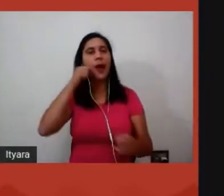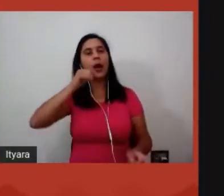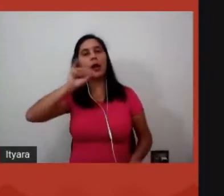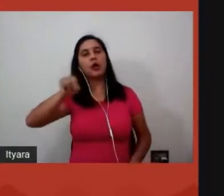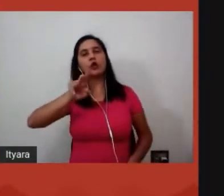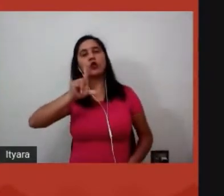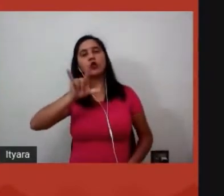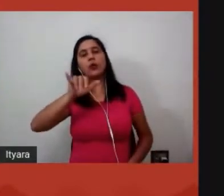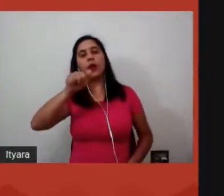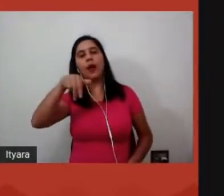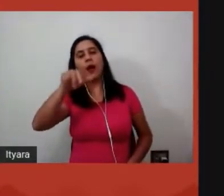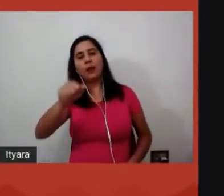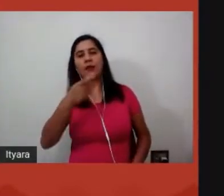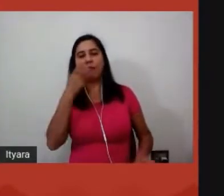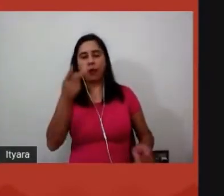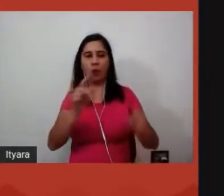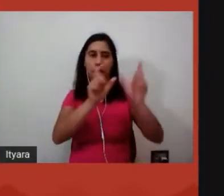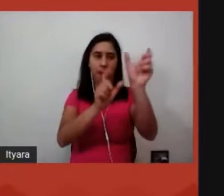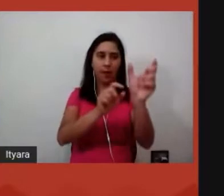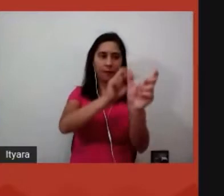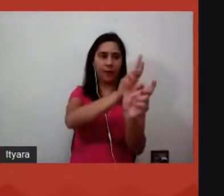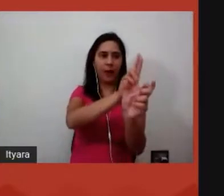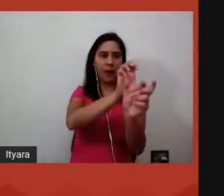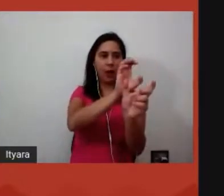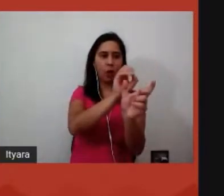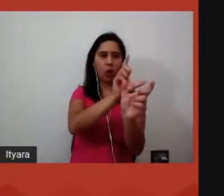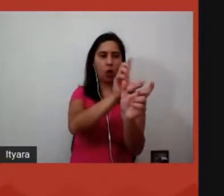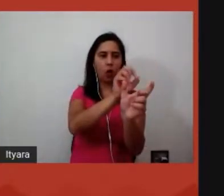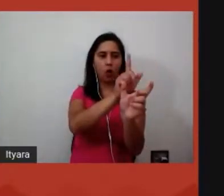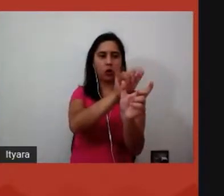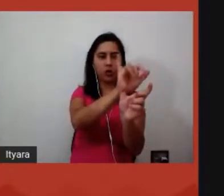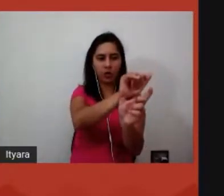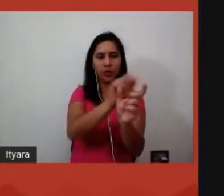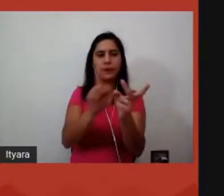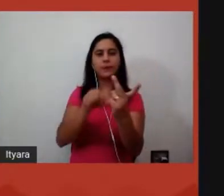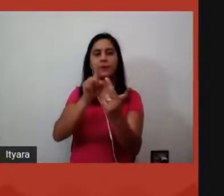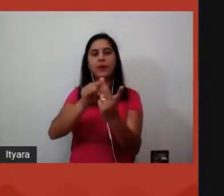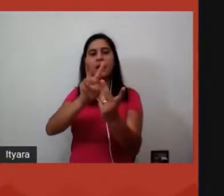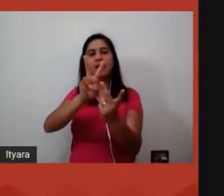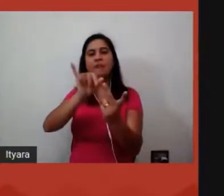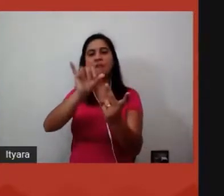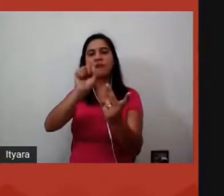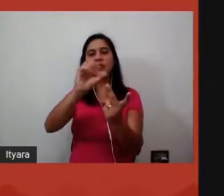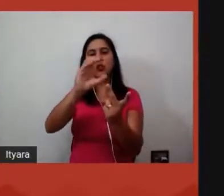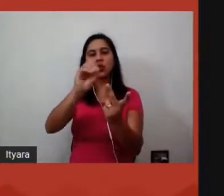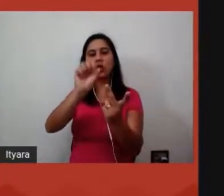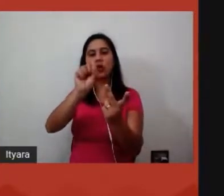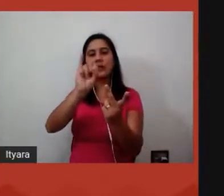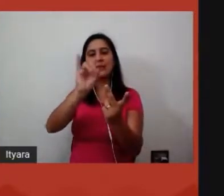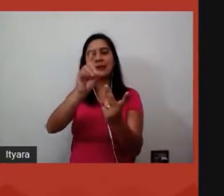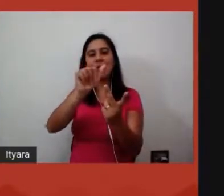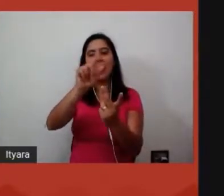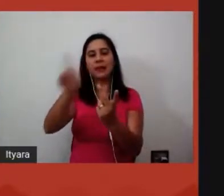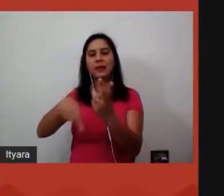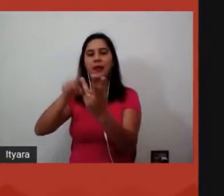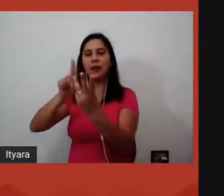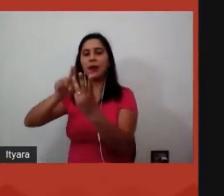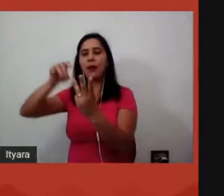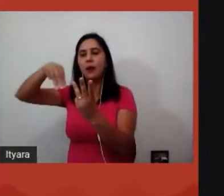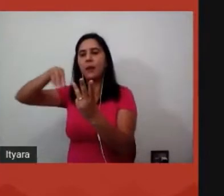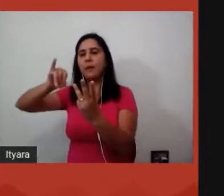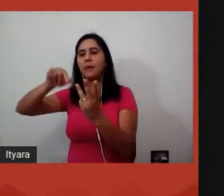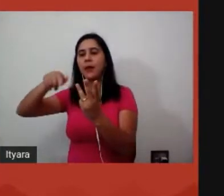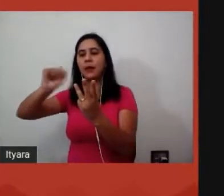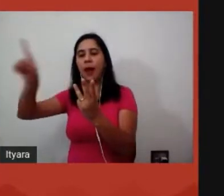entre reologia, viscosidade e mingau. Para isso a gente precisa saber o que é reologia, o que é viscosidade, o que é mingau, o que